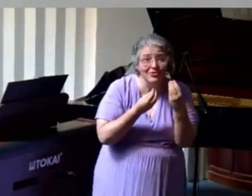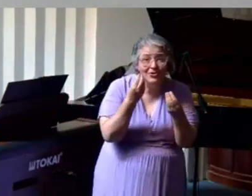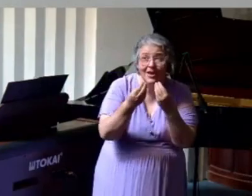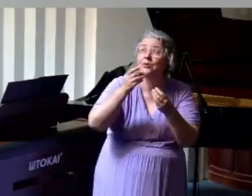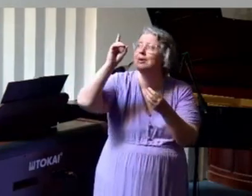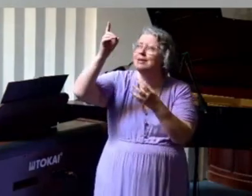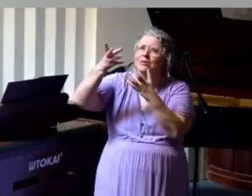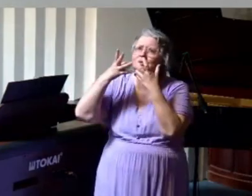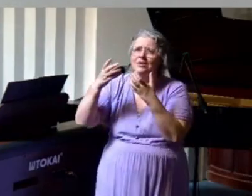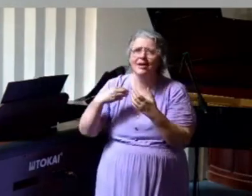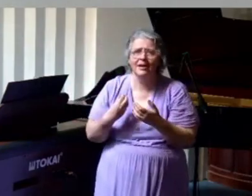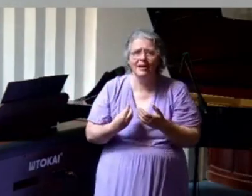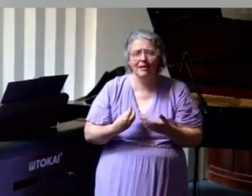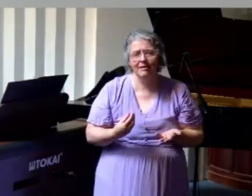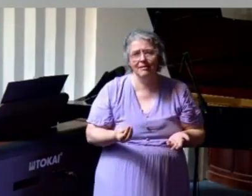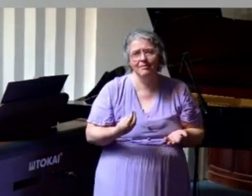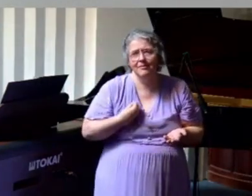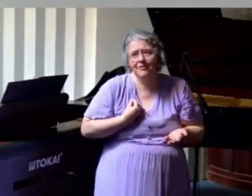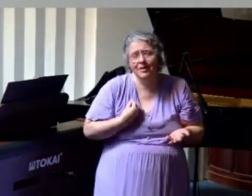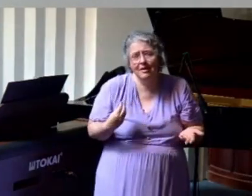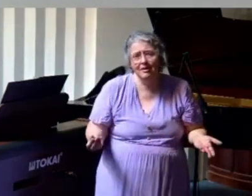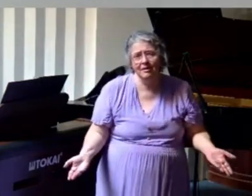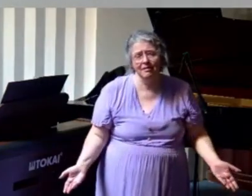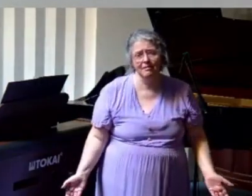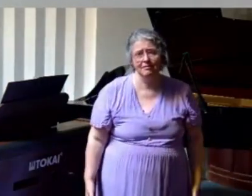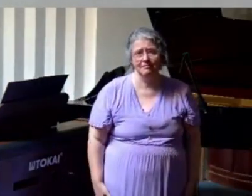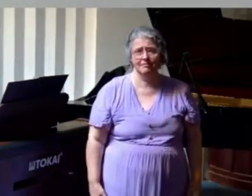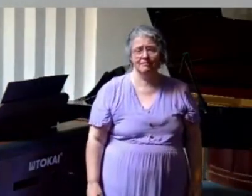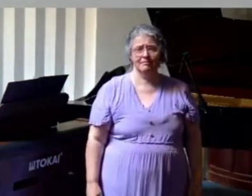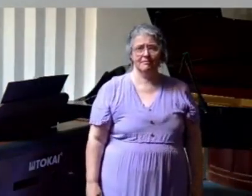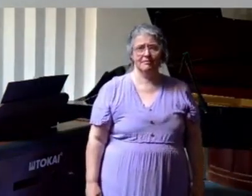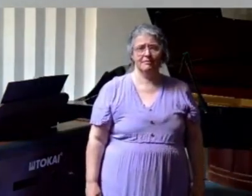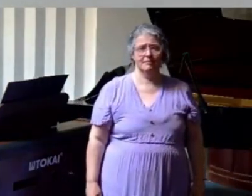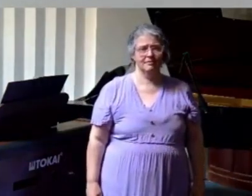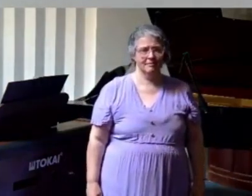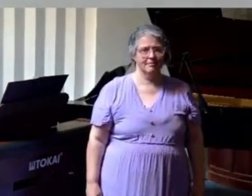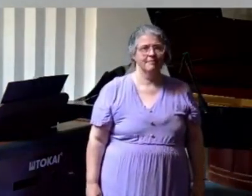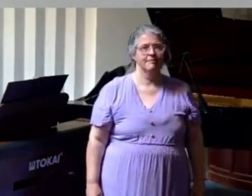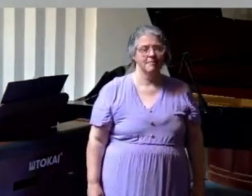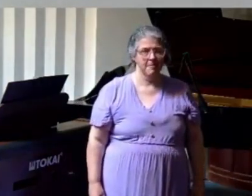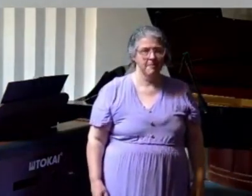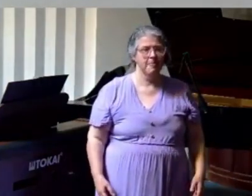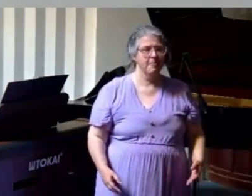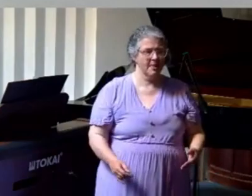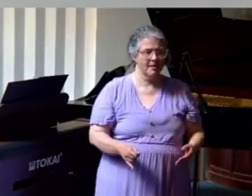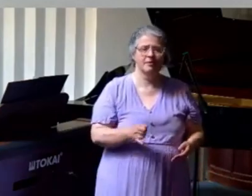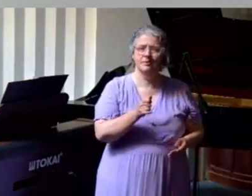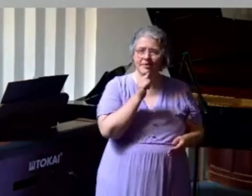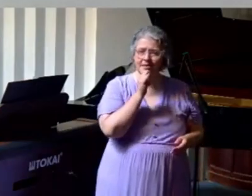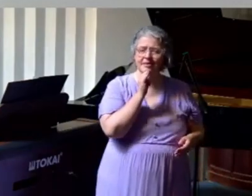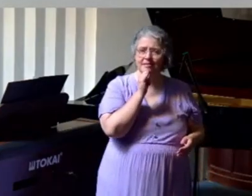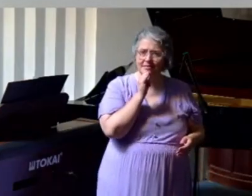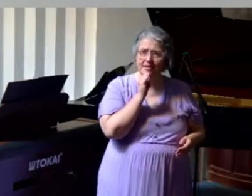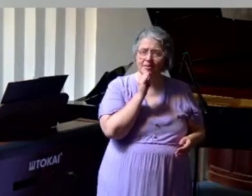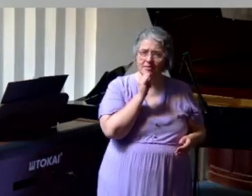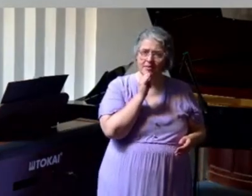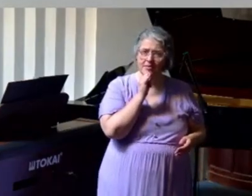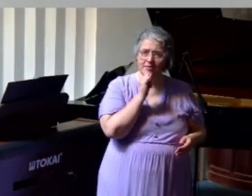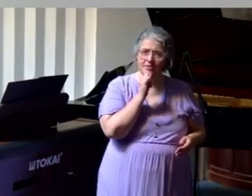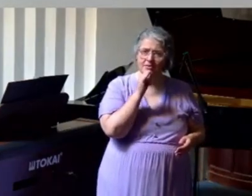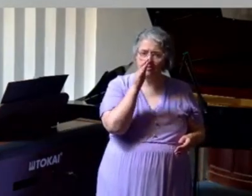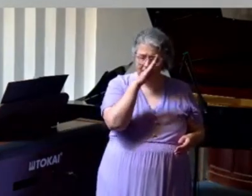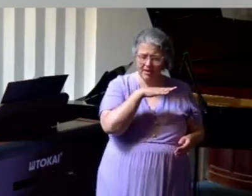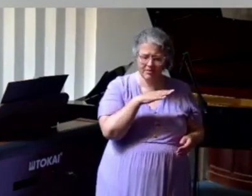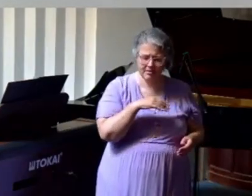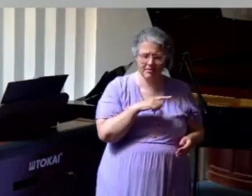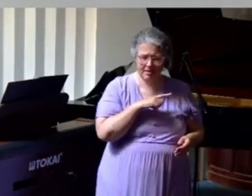coração dividido. Muitas vezes nós temos exemplos negativos disso nas Escrituras, o que serve para nos ajudar. Um